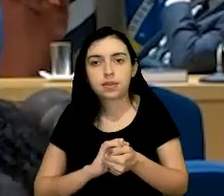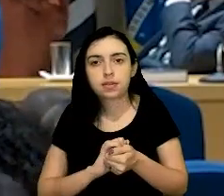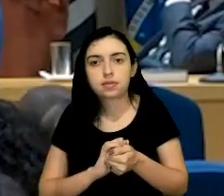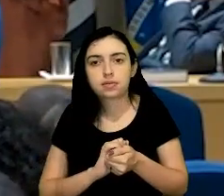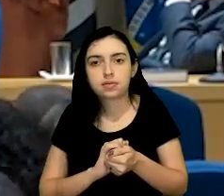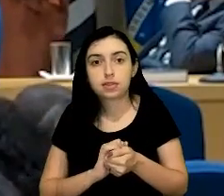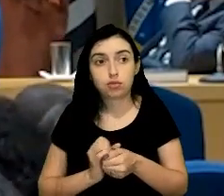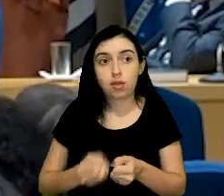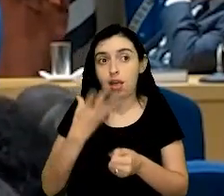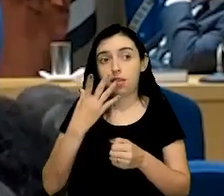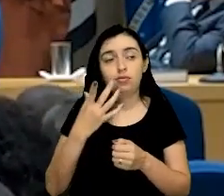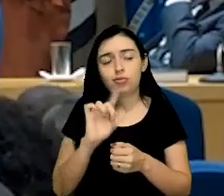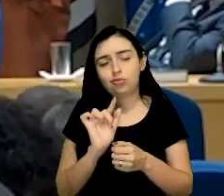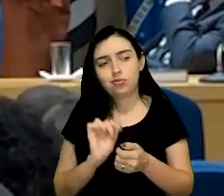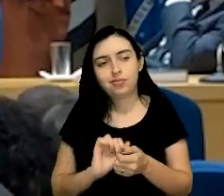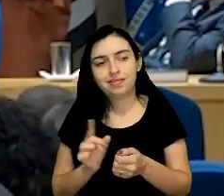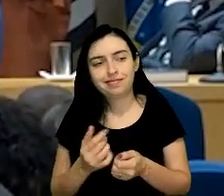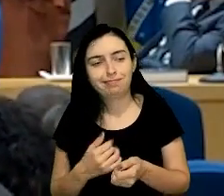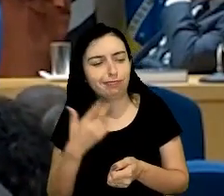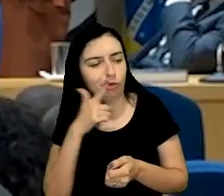consegue.